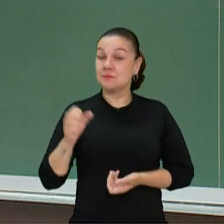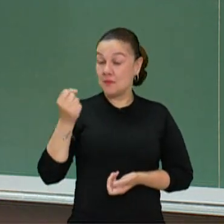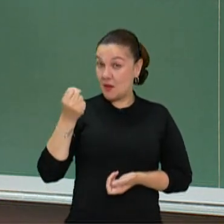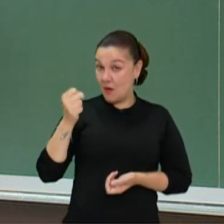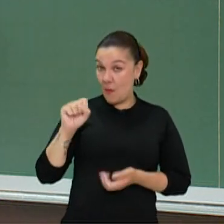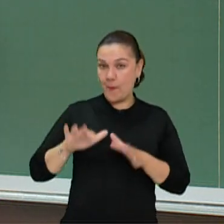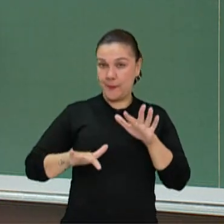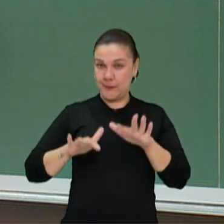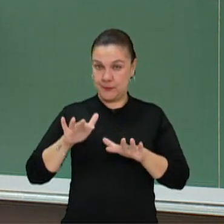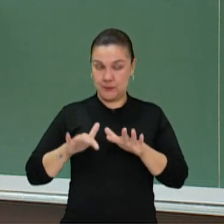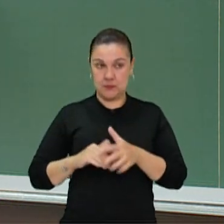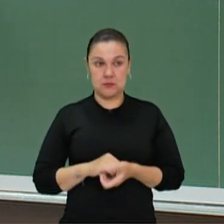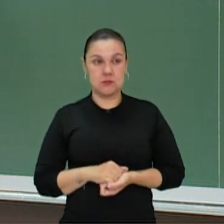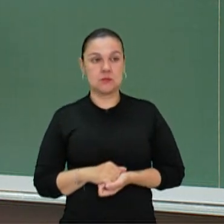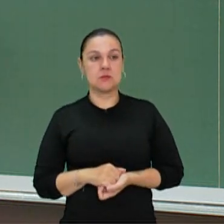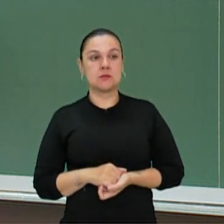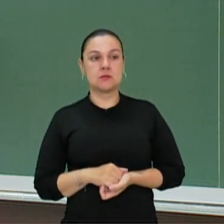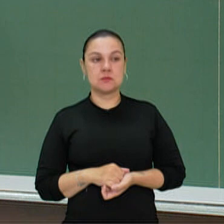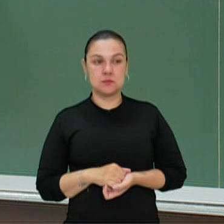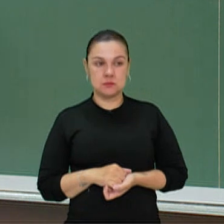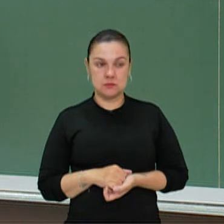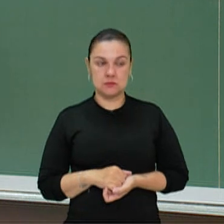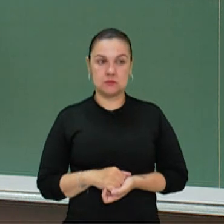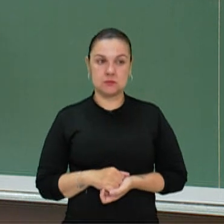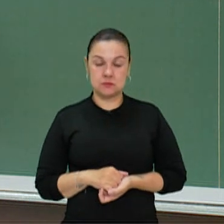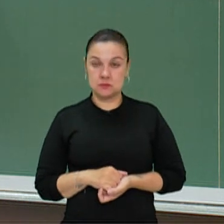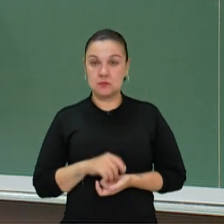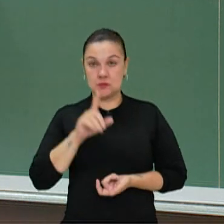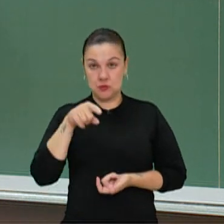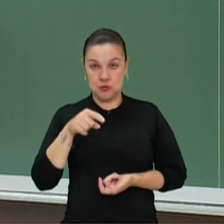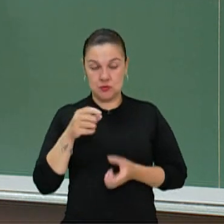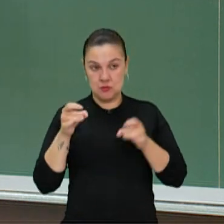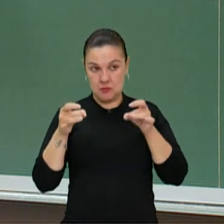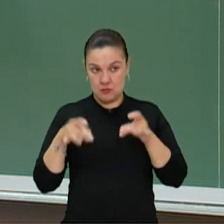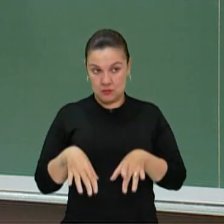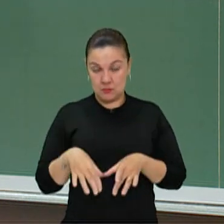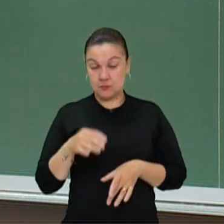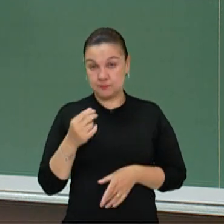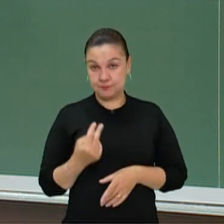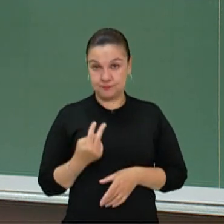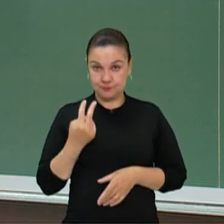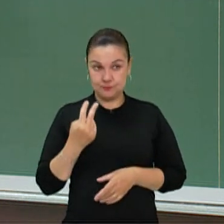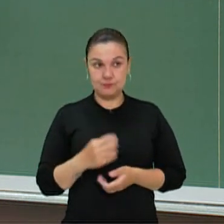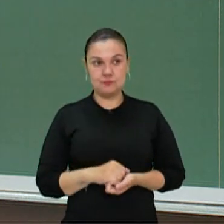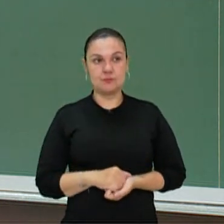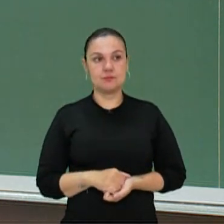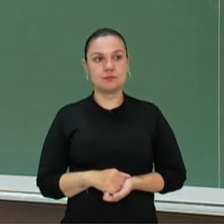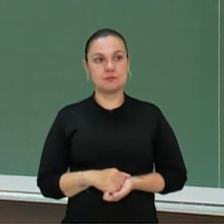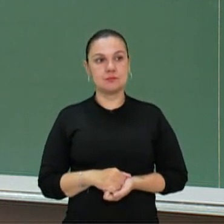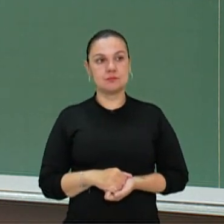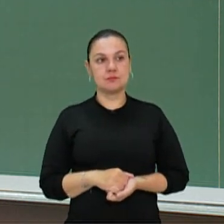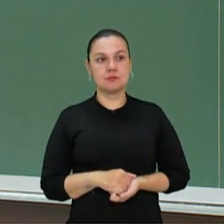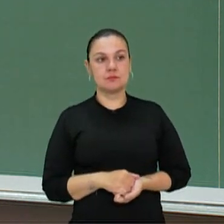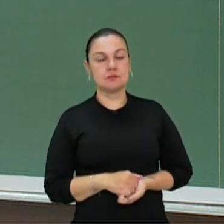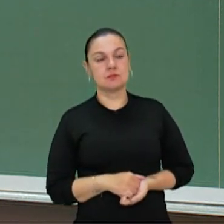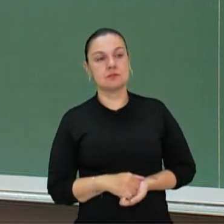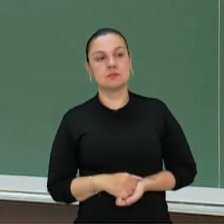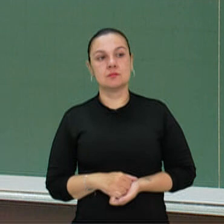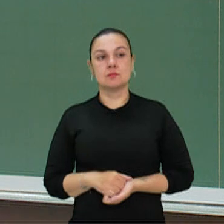8 aproximadamente. Então, 88. Sobram 2, né? Sobram 2,